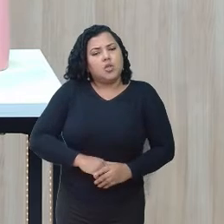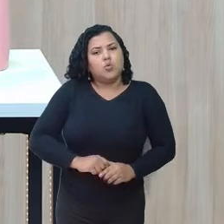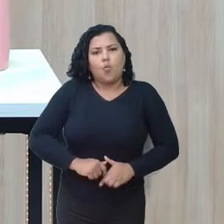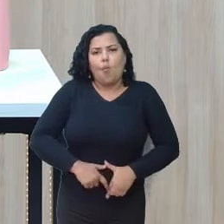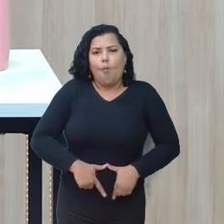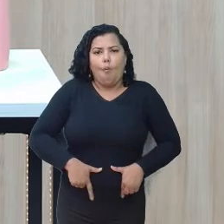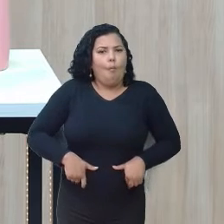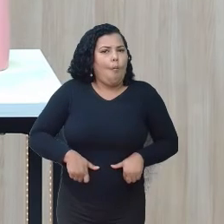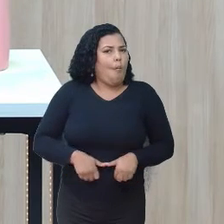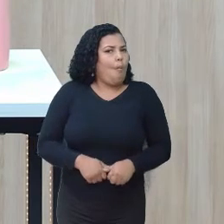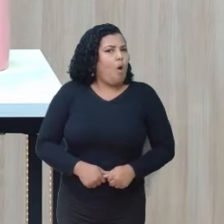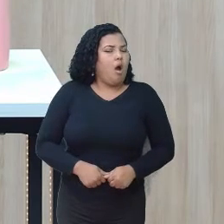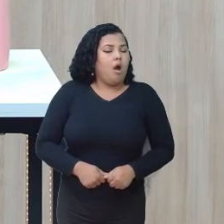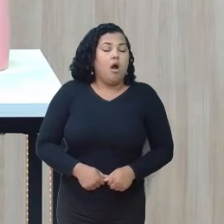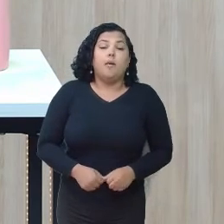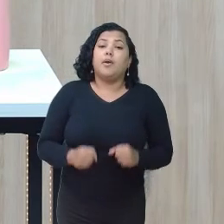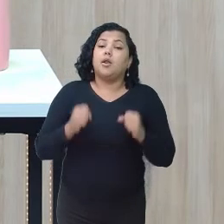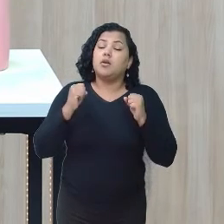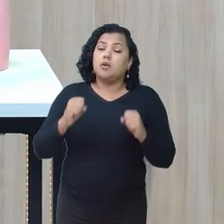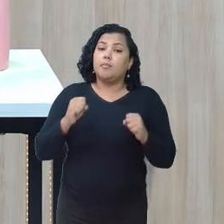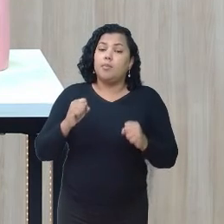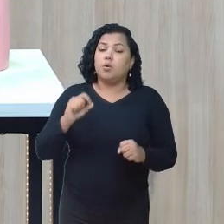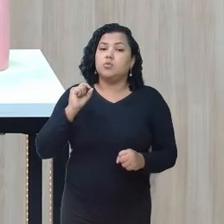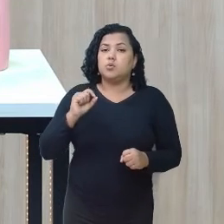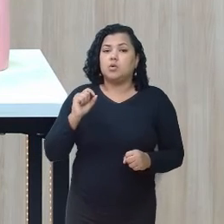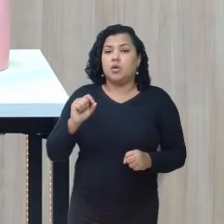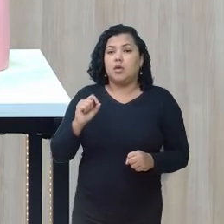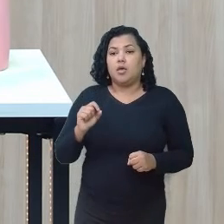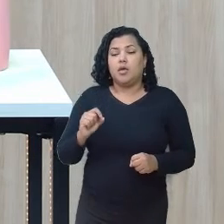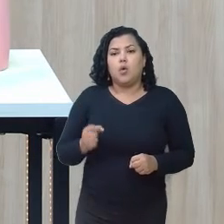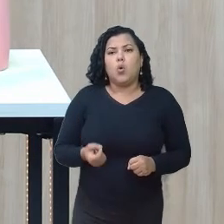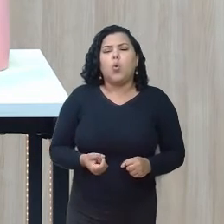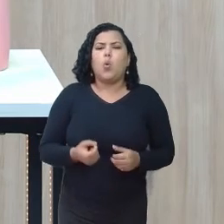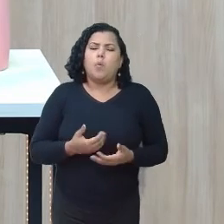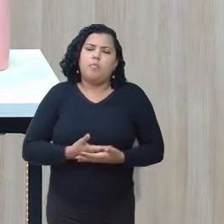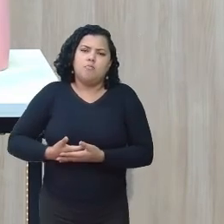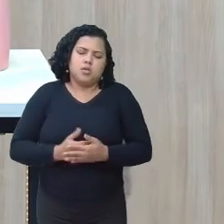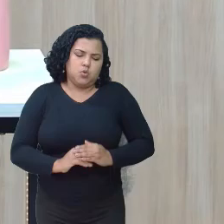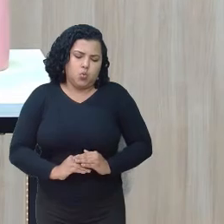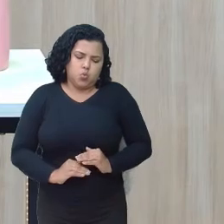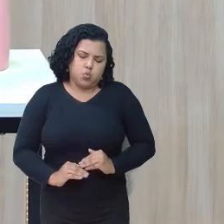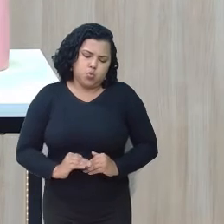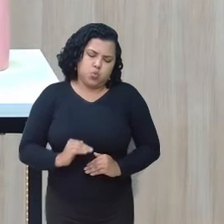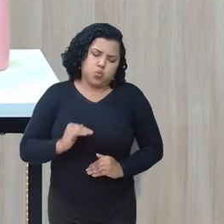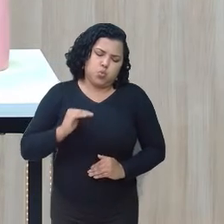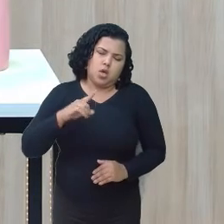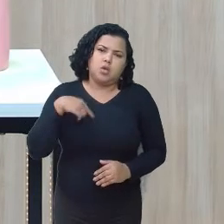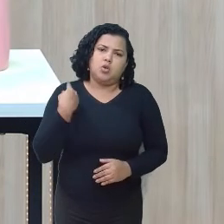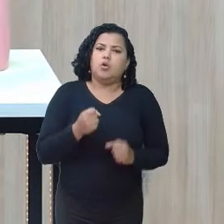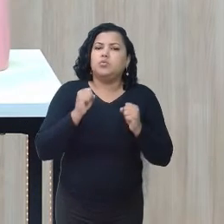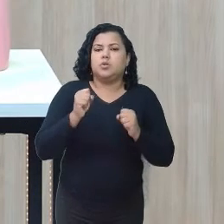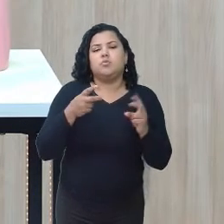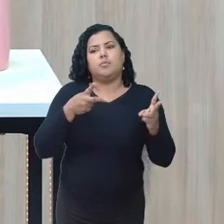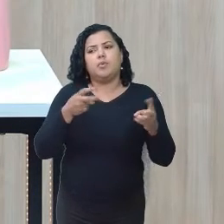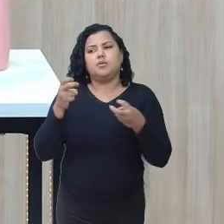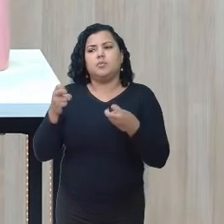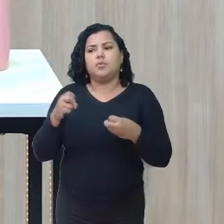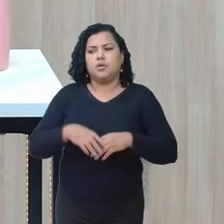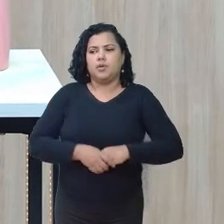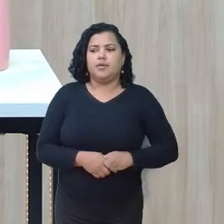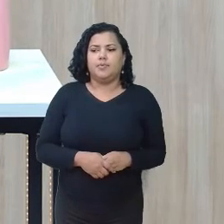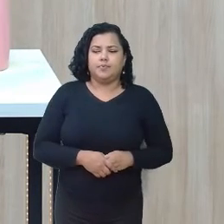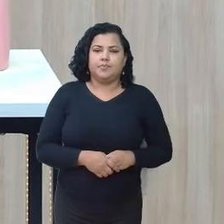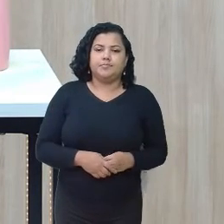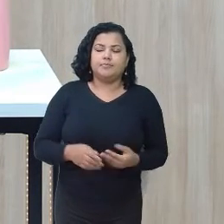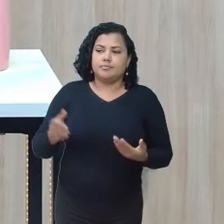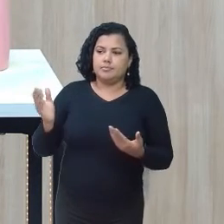justamente para que ele possa abrigar aquele ser que vai crescendo. Então, podemos ver aqui, nesse aqui